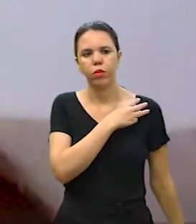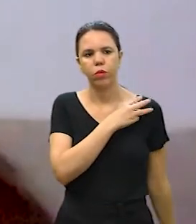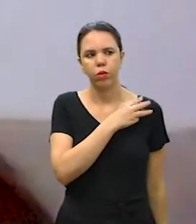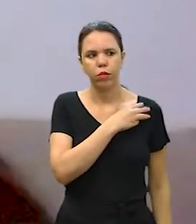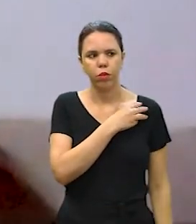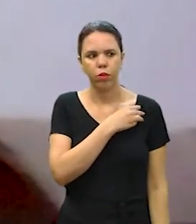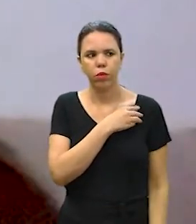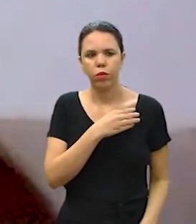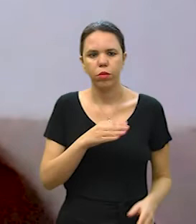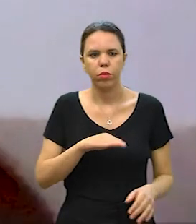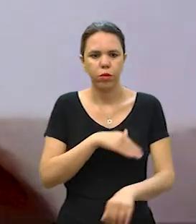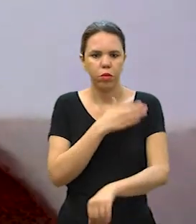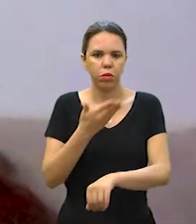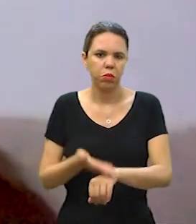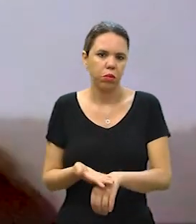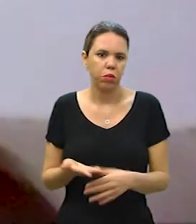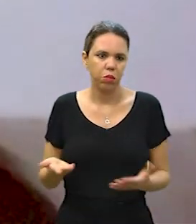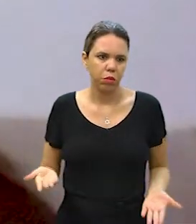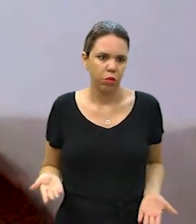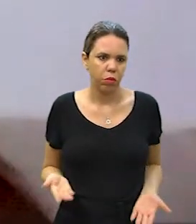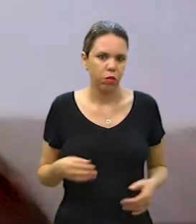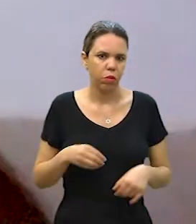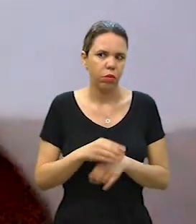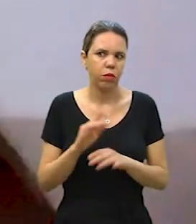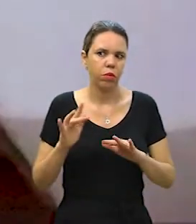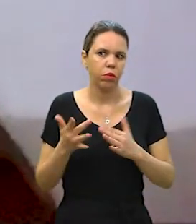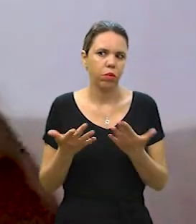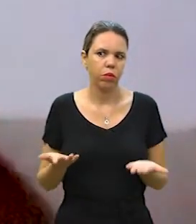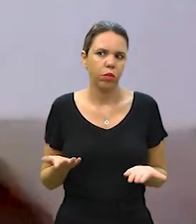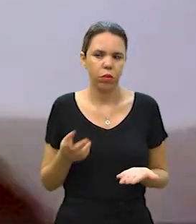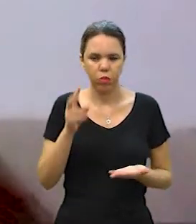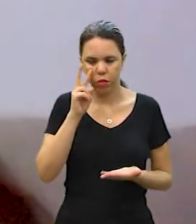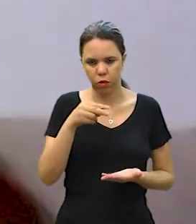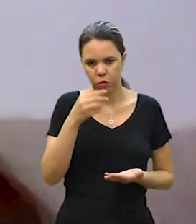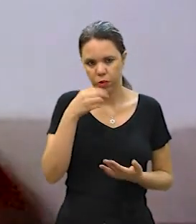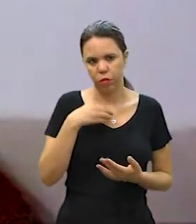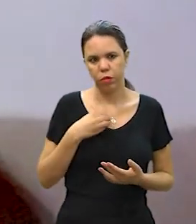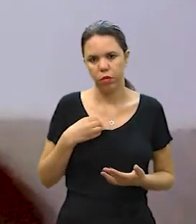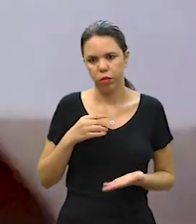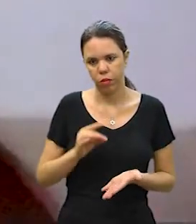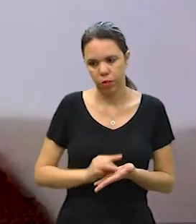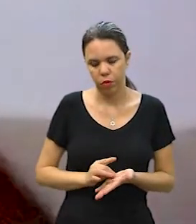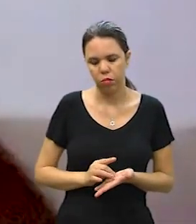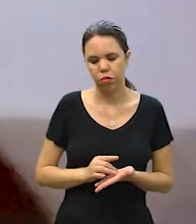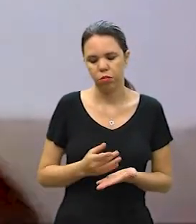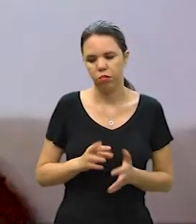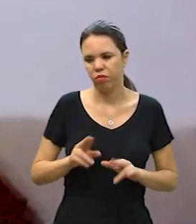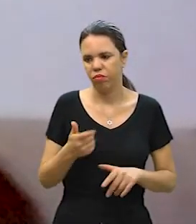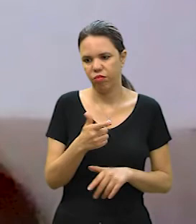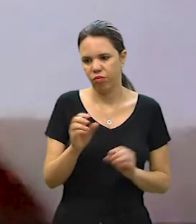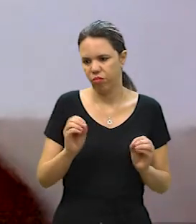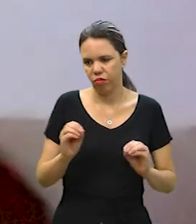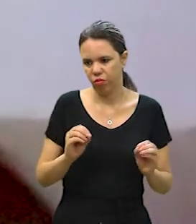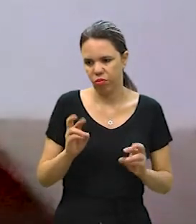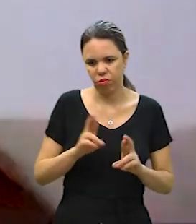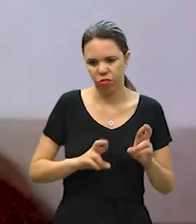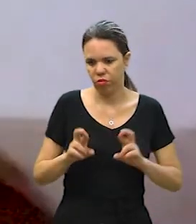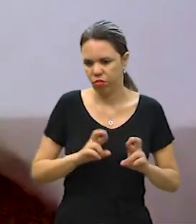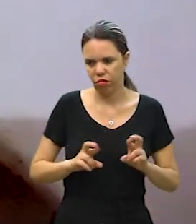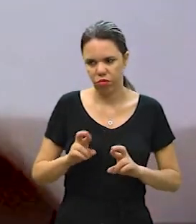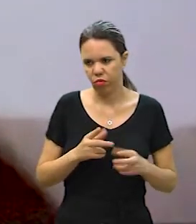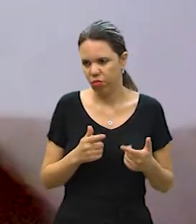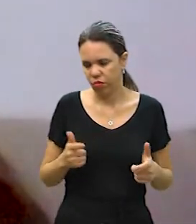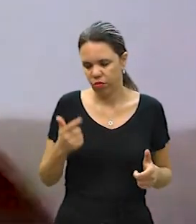tempo integral, que passa às vezes na mídia, quando você vai ver no chão da escola, não tem aquele laboratório, não tem